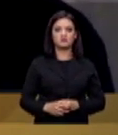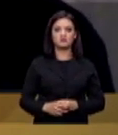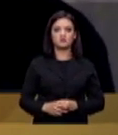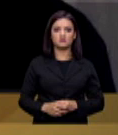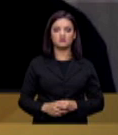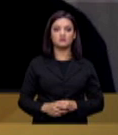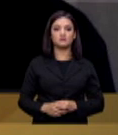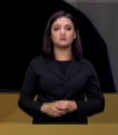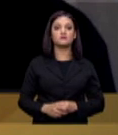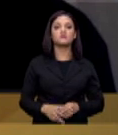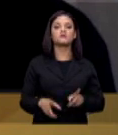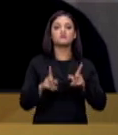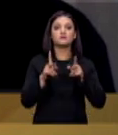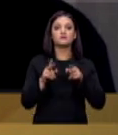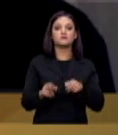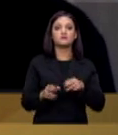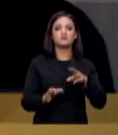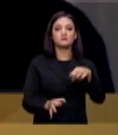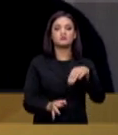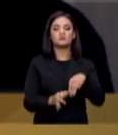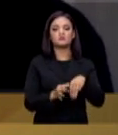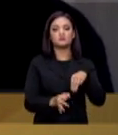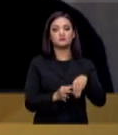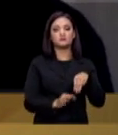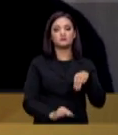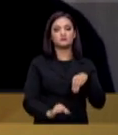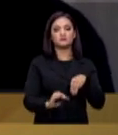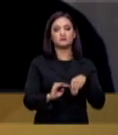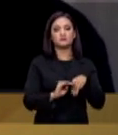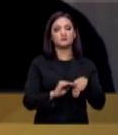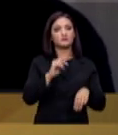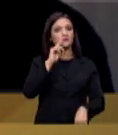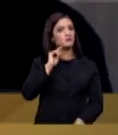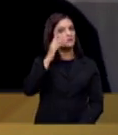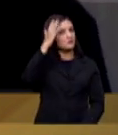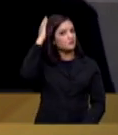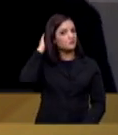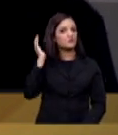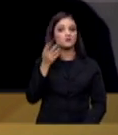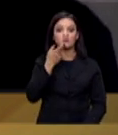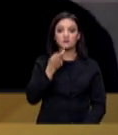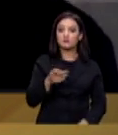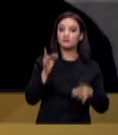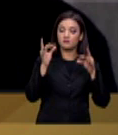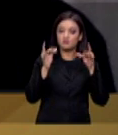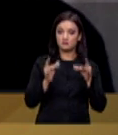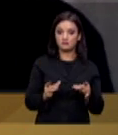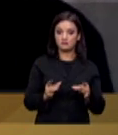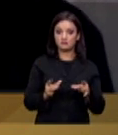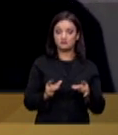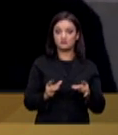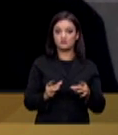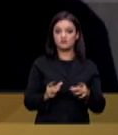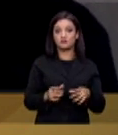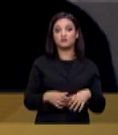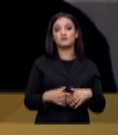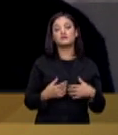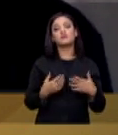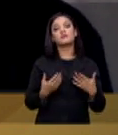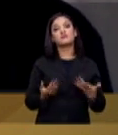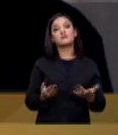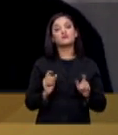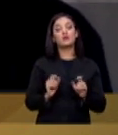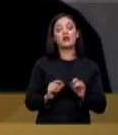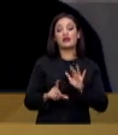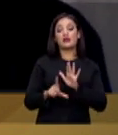e diretamente por Sua Excelência, o eminente ministro Marco Aurélio. Ademais disso, o que fez a